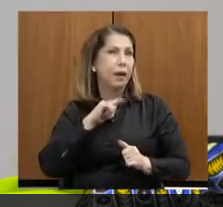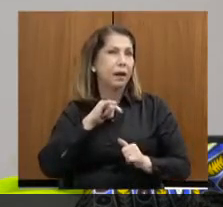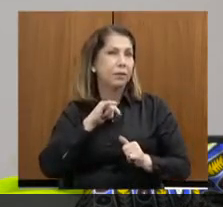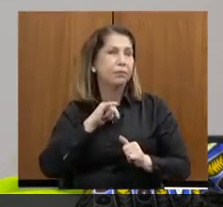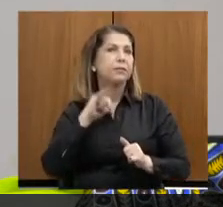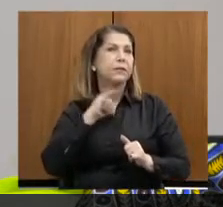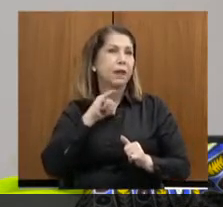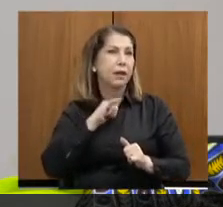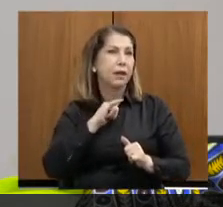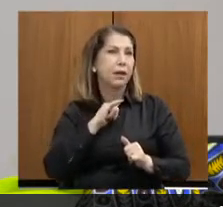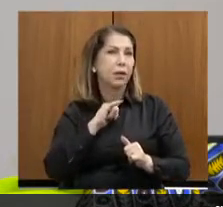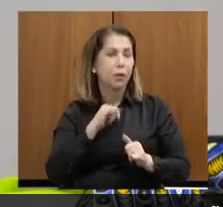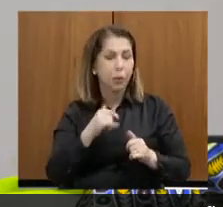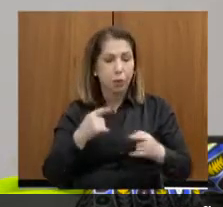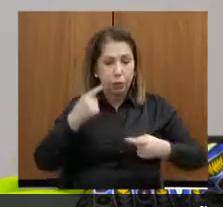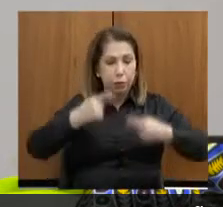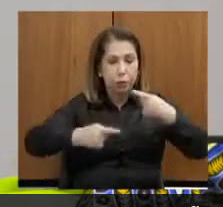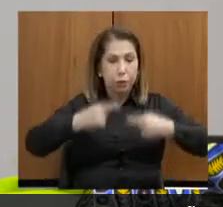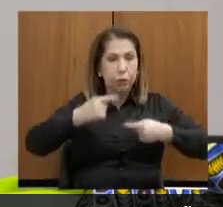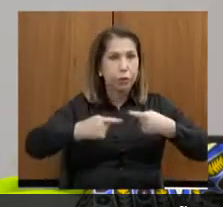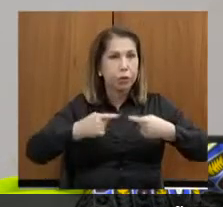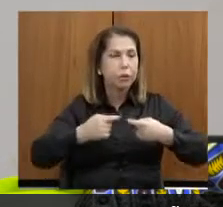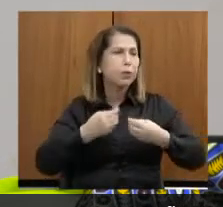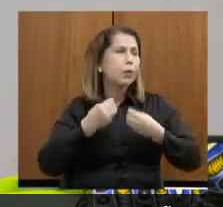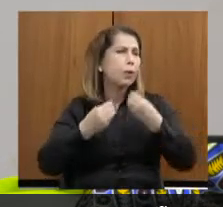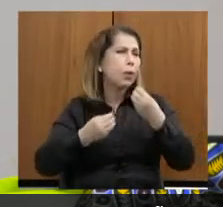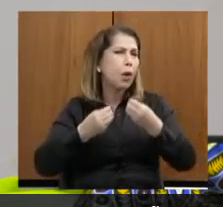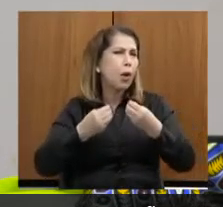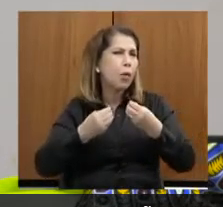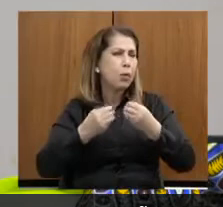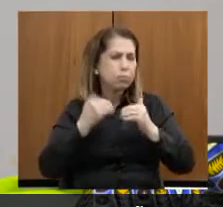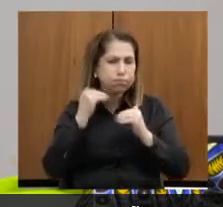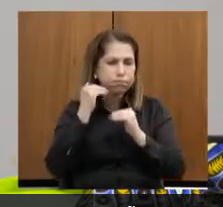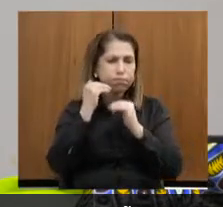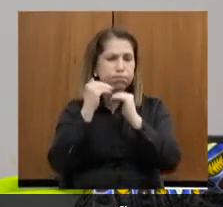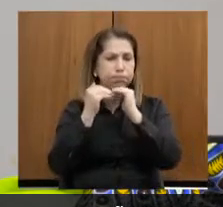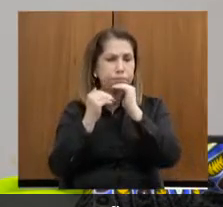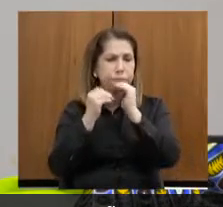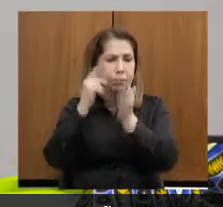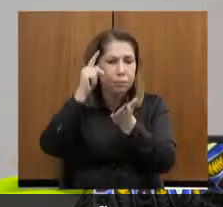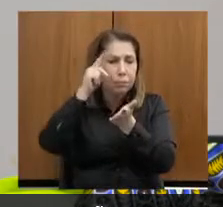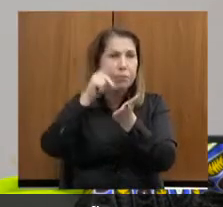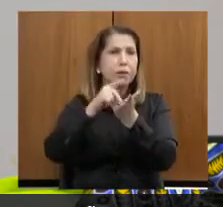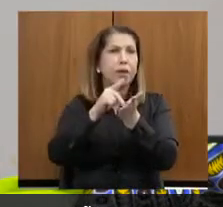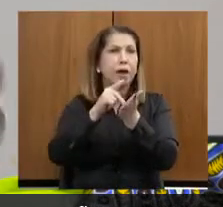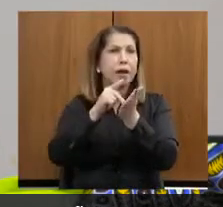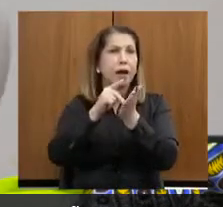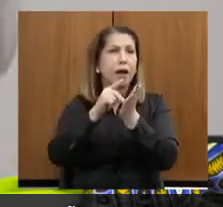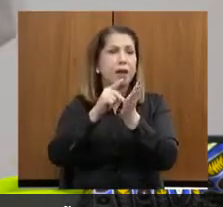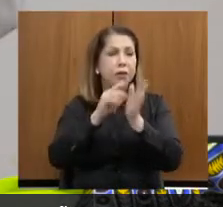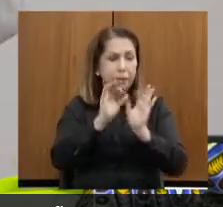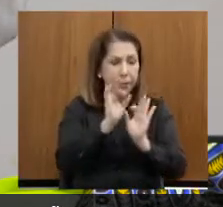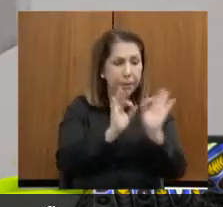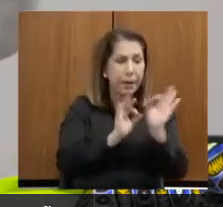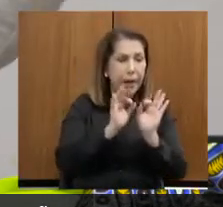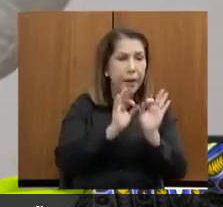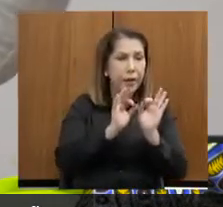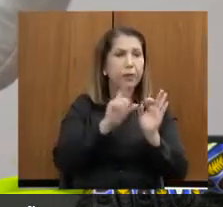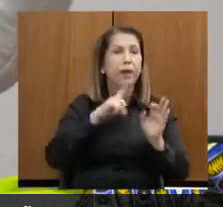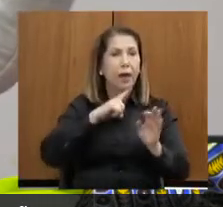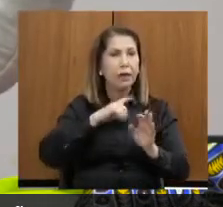e nós estamos discutindo como construir e efetivar um plano que existe a nível